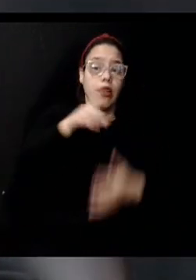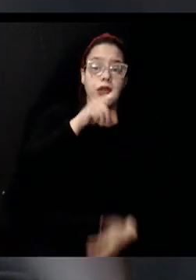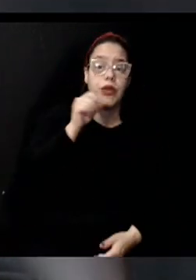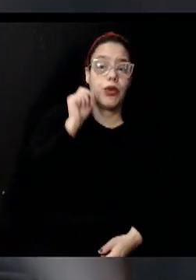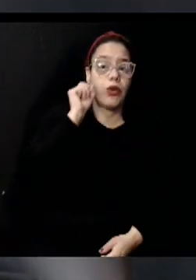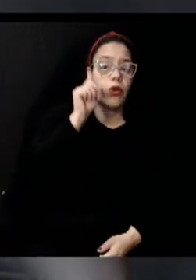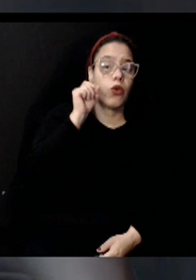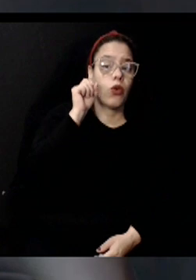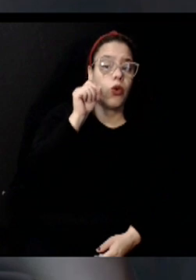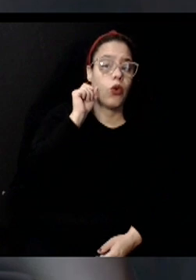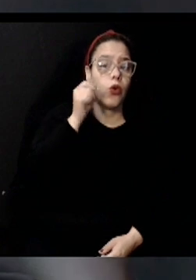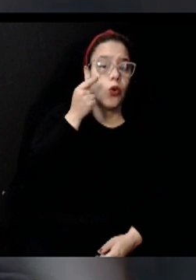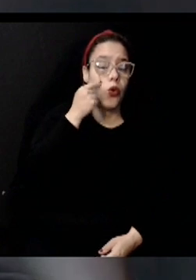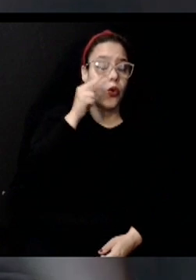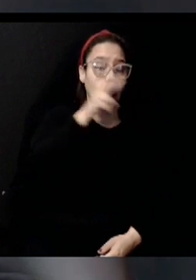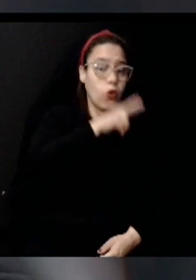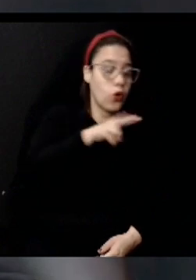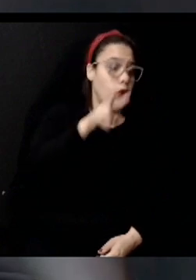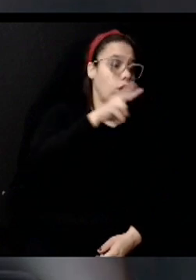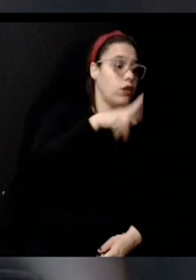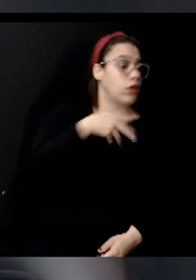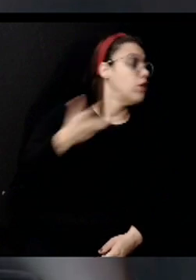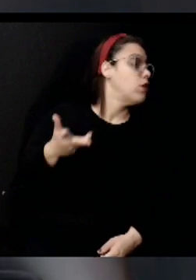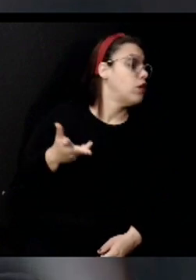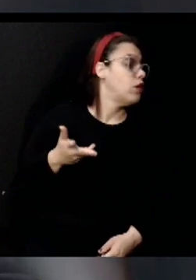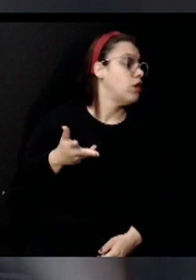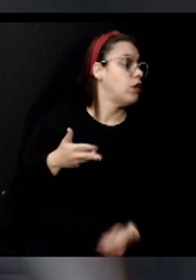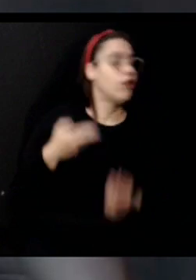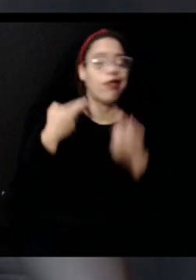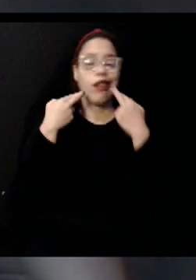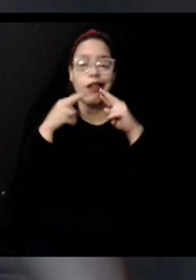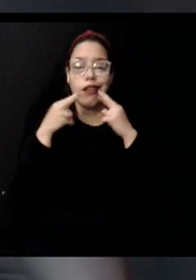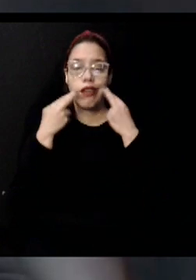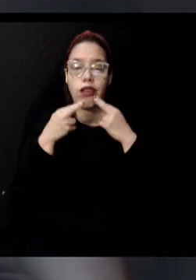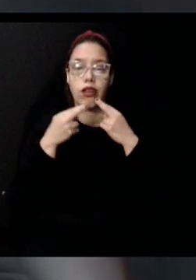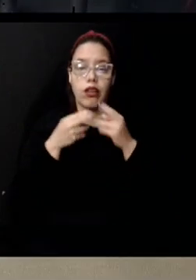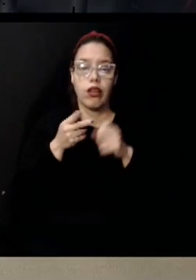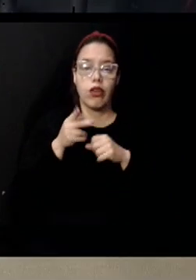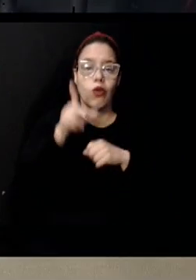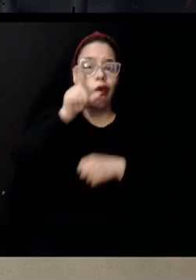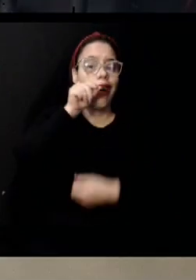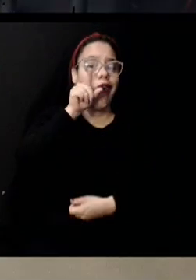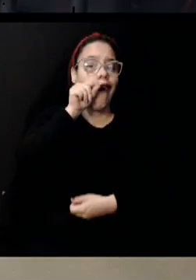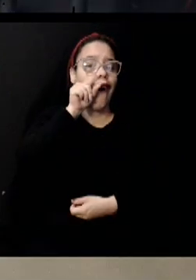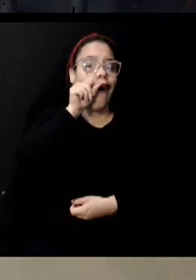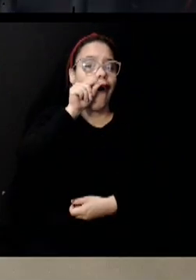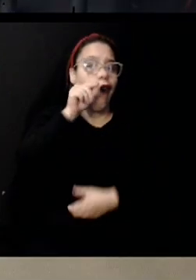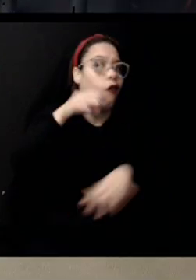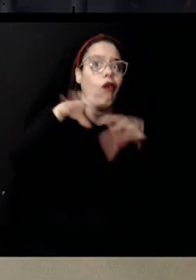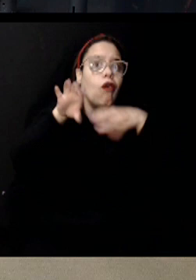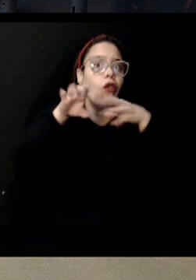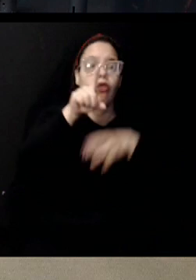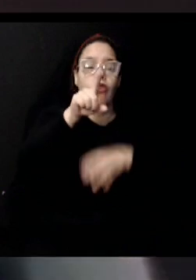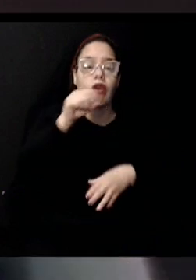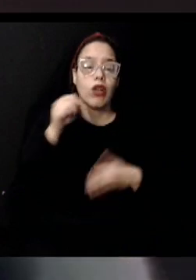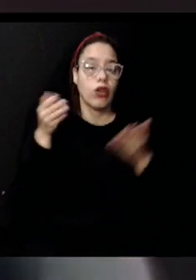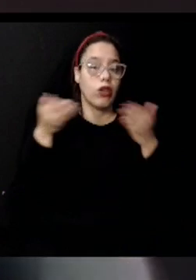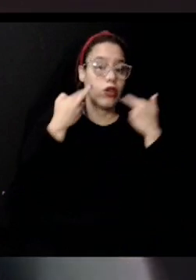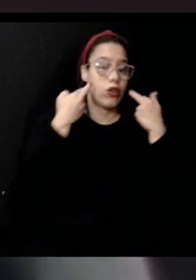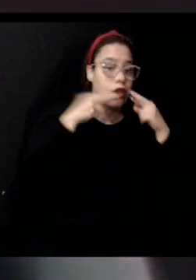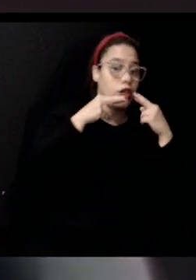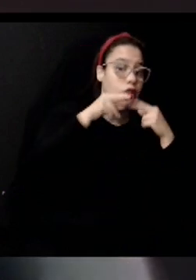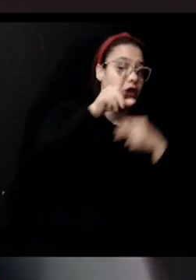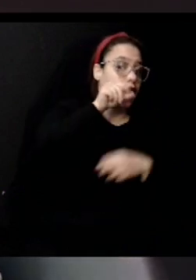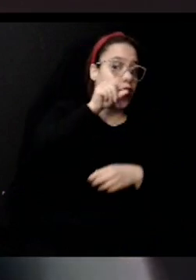ver, ele né? é, É, por que que ele estava reclamando do é. canto do passarinho? O que que você vai escolher hoje? Reclamar dos passarinhos, reclamar